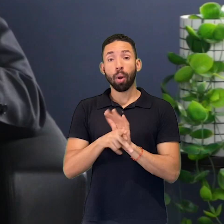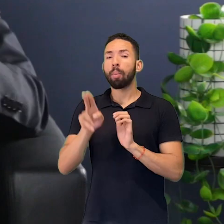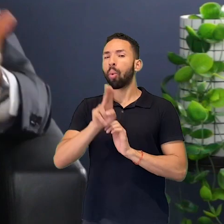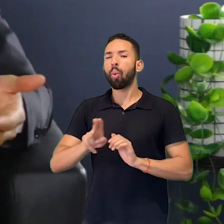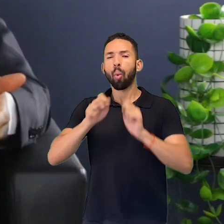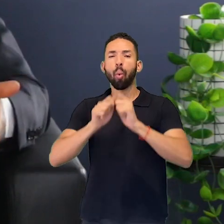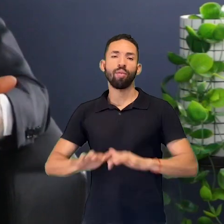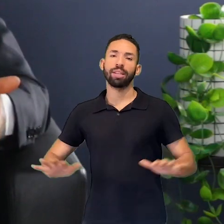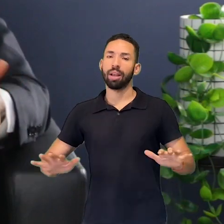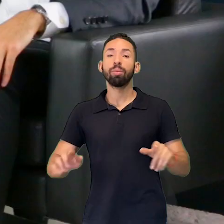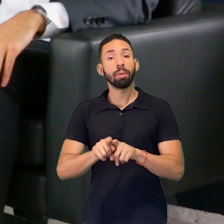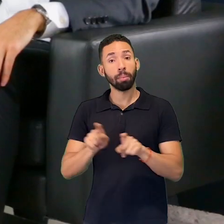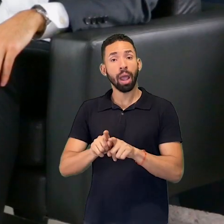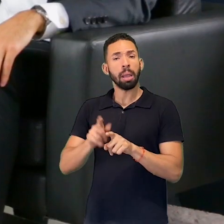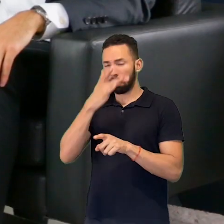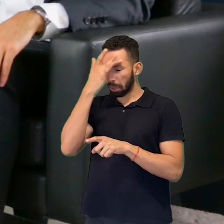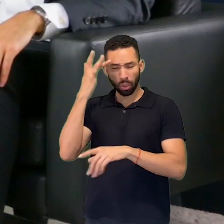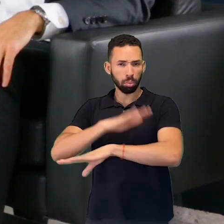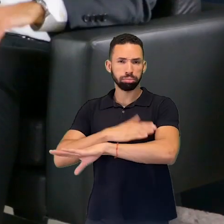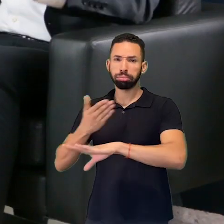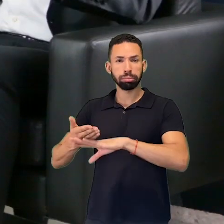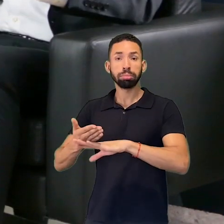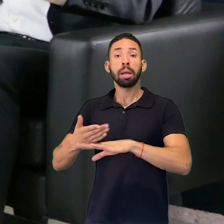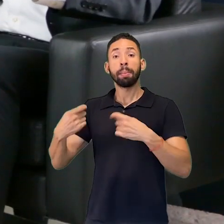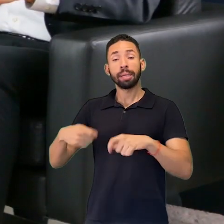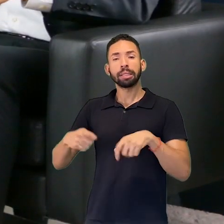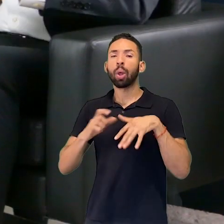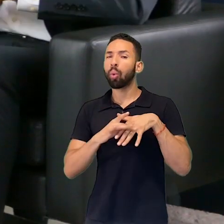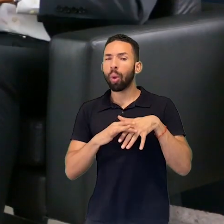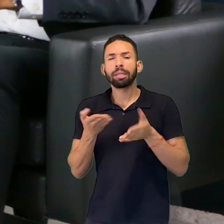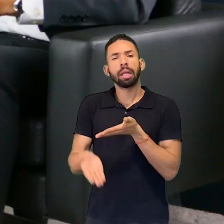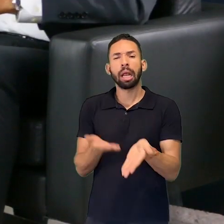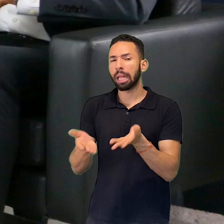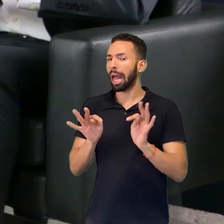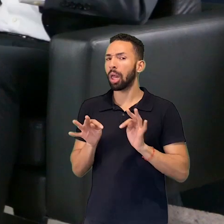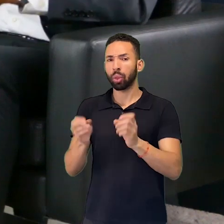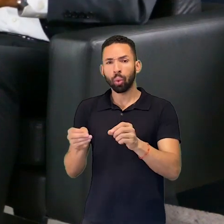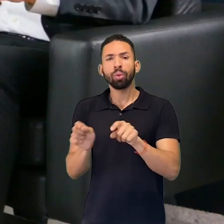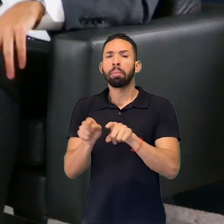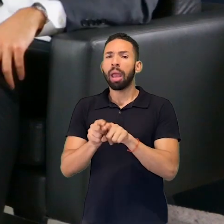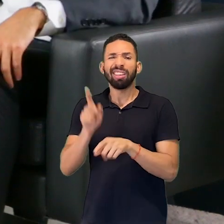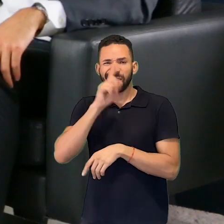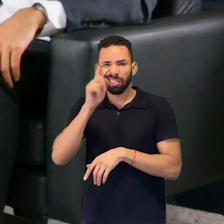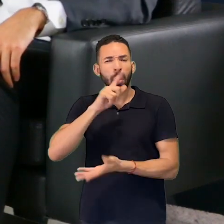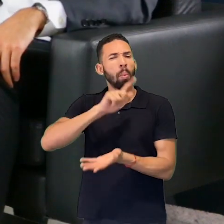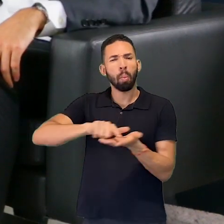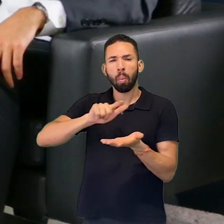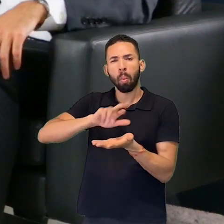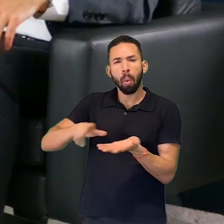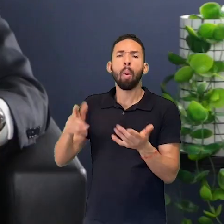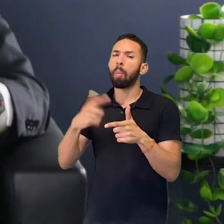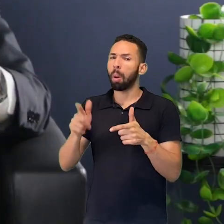é universal, ou seja, para todos, e é integral, ou seja, deverá cobrir todas as doenças, todas as